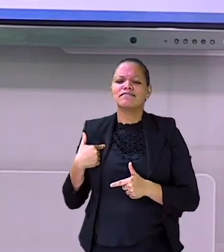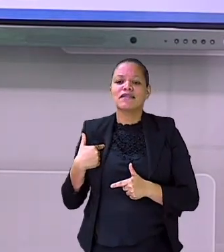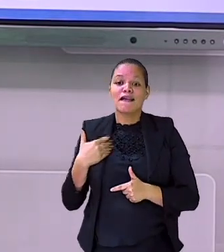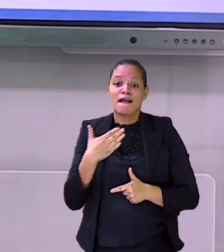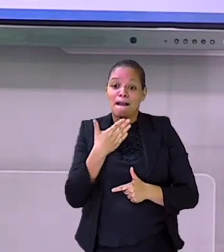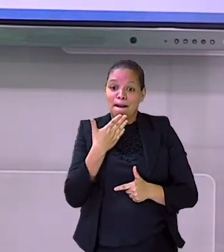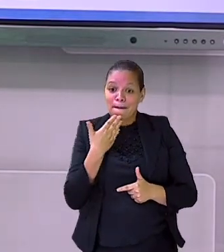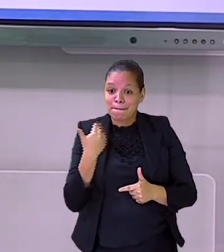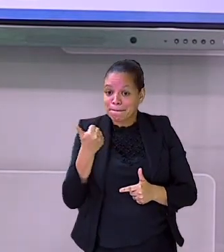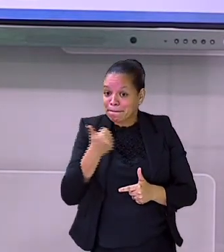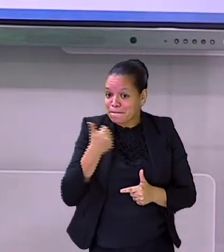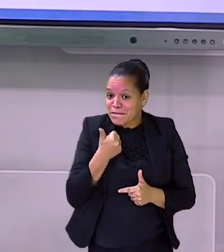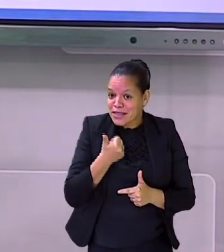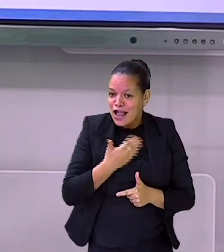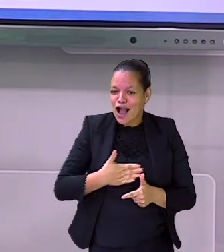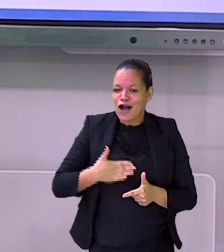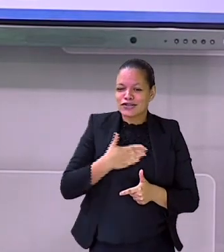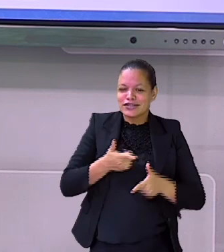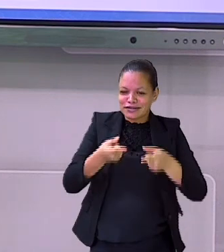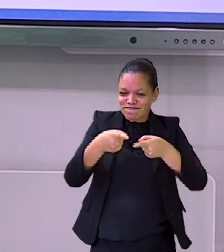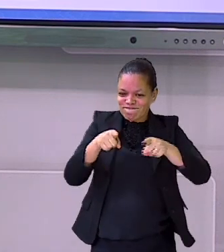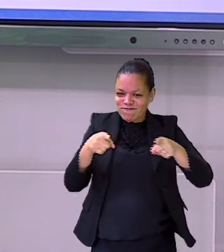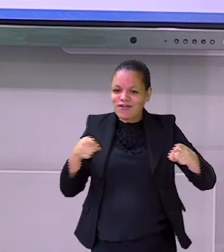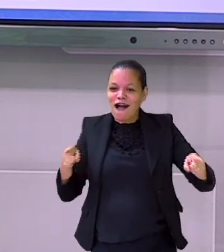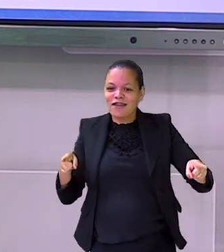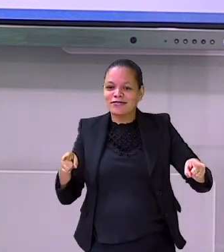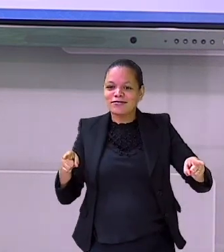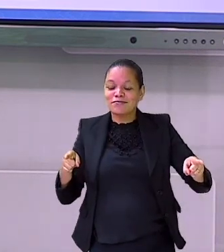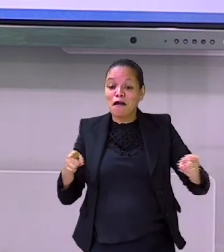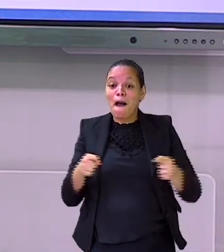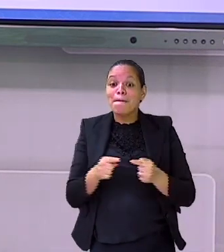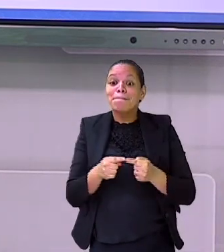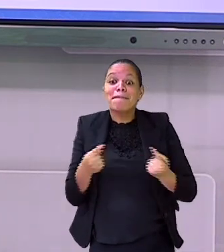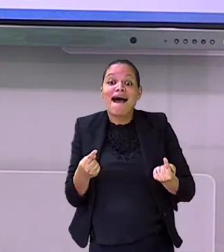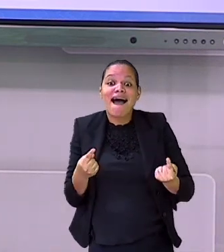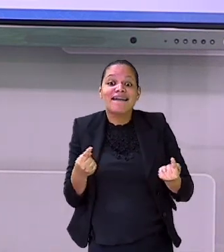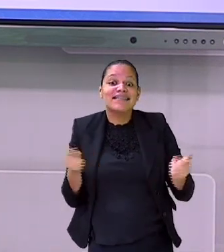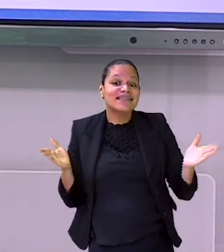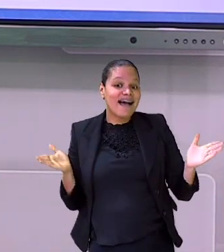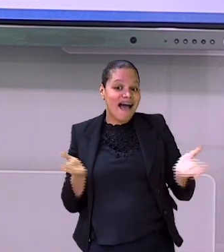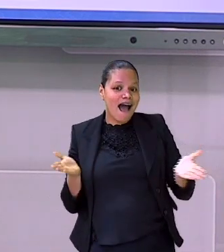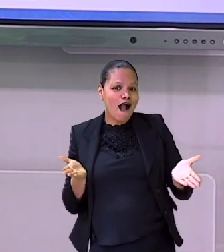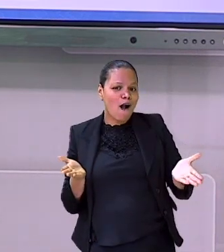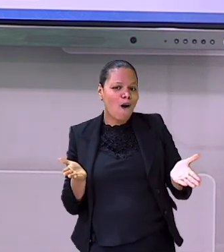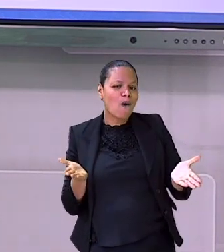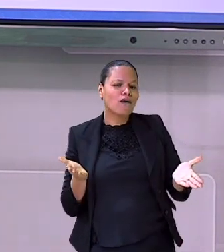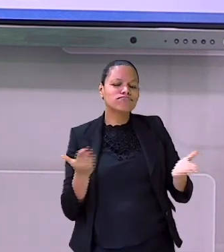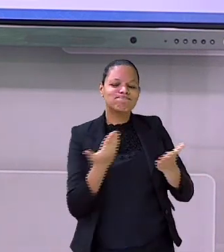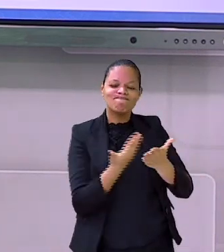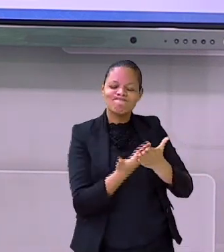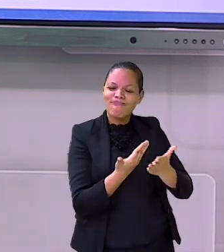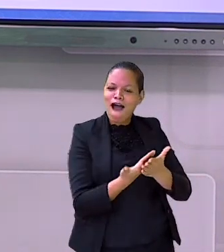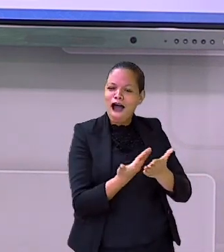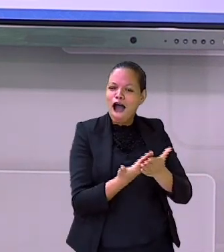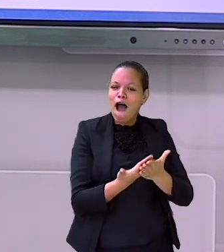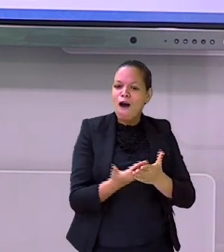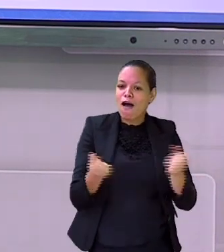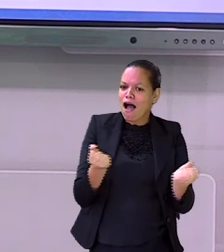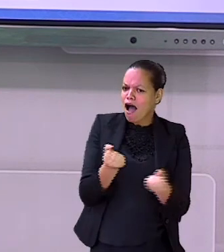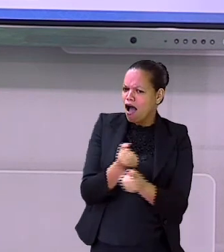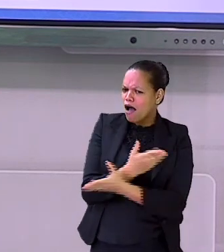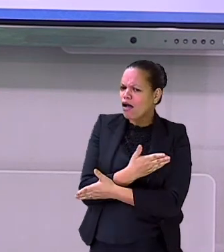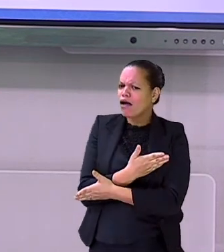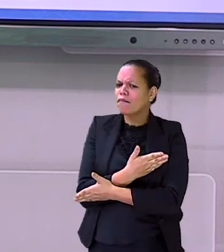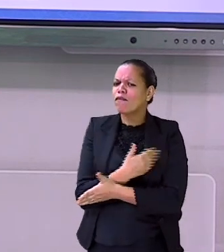sobre tudo que a gente aprendeu hoje vai ficando por aqui. Mas eu tenho um recado aqui para vocês. Não esqueçam de acessar a nossa